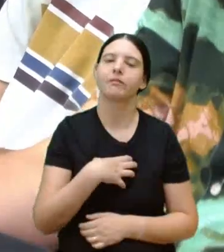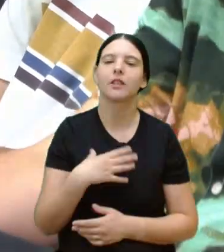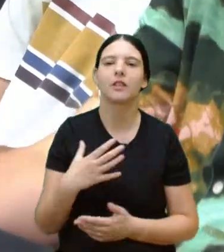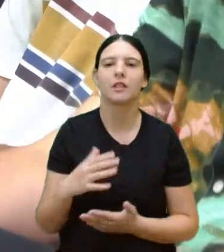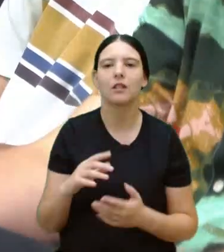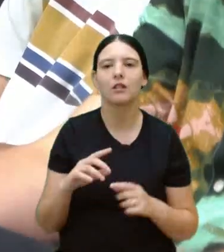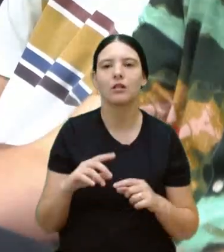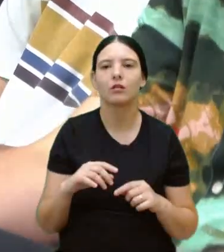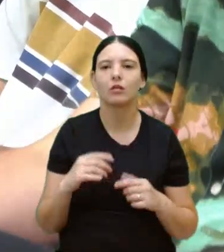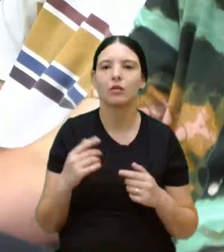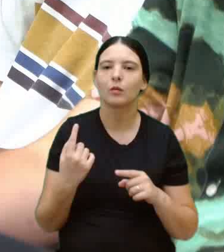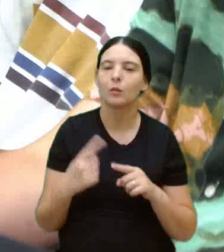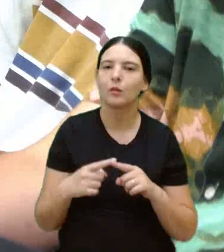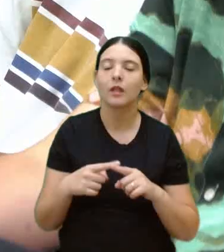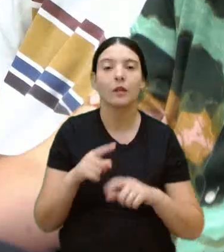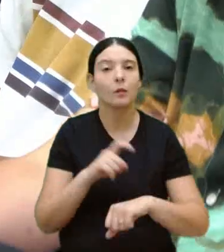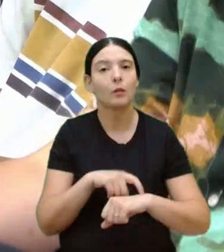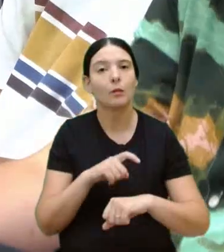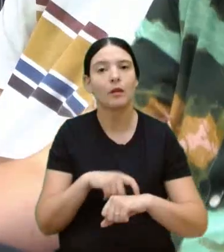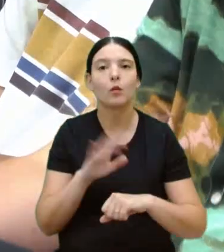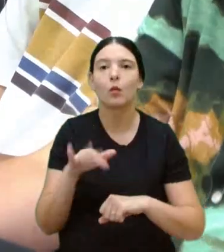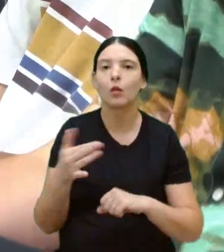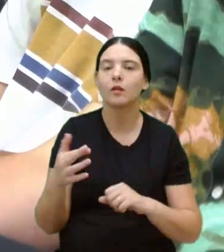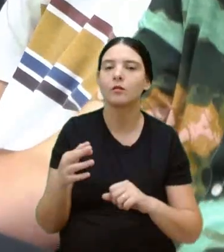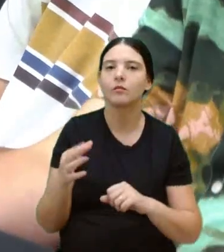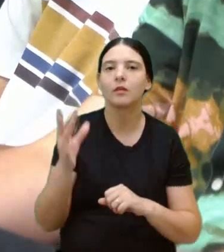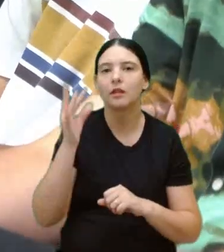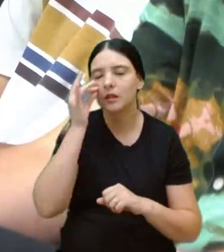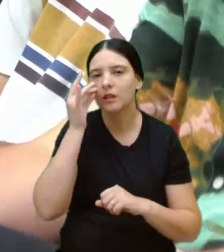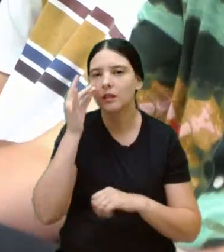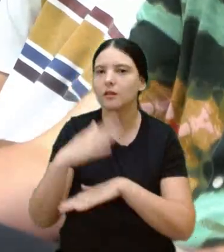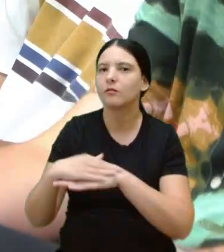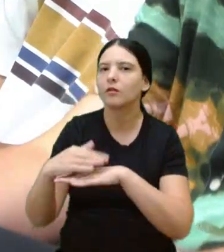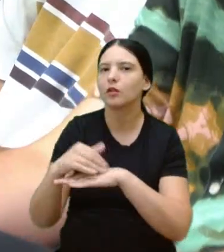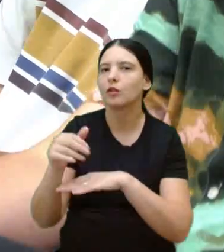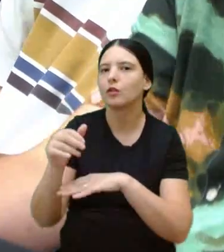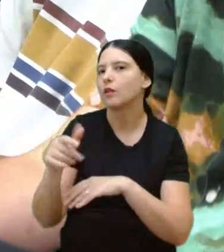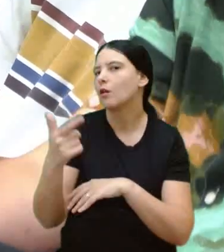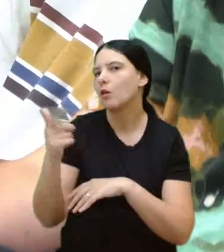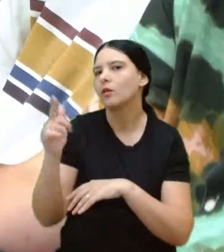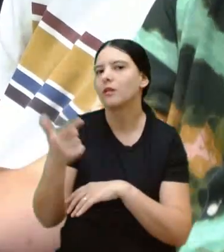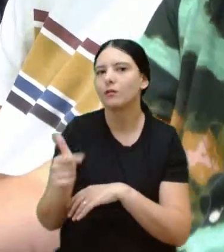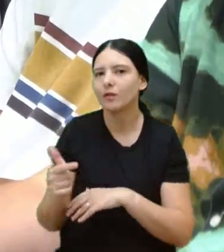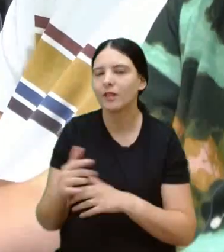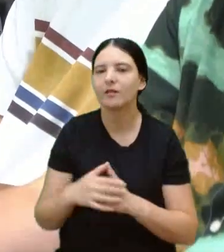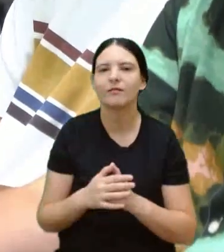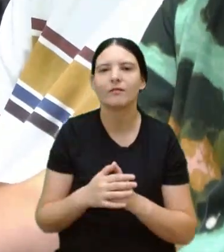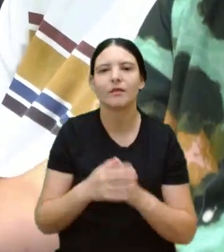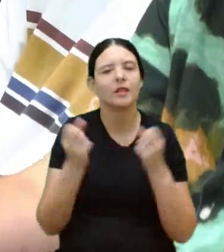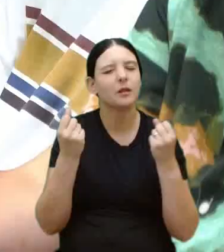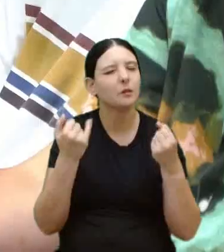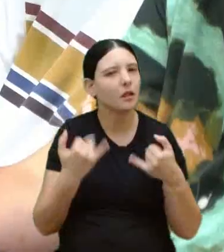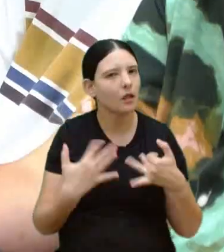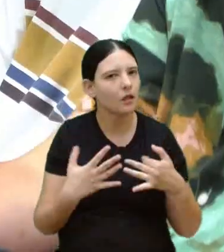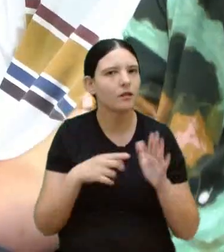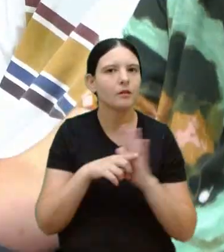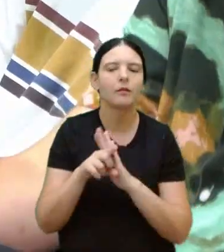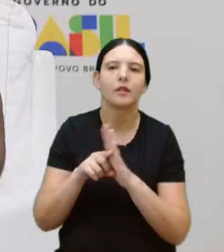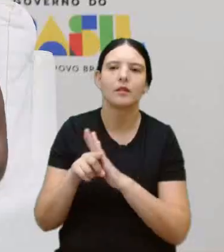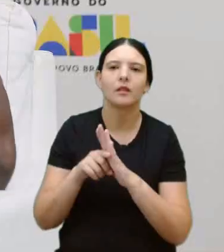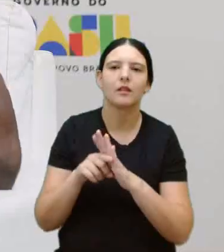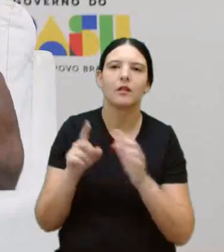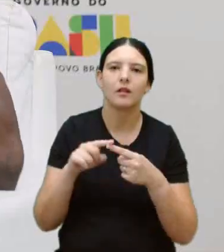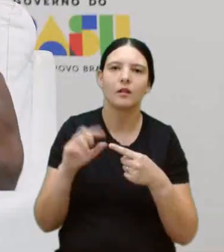nos momentos em que não tenho essa presença afetiva. Queria que você falasse um pouquinho do que você pesquisou sobre a Clarice e